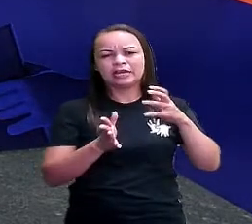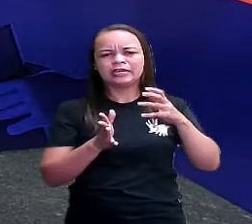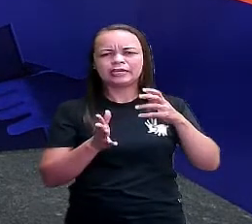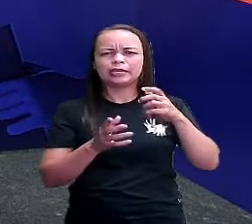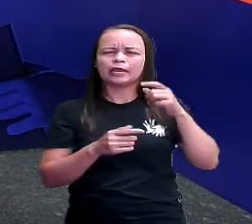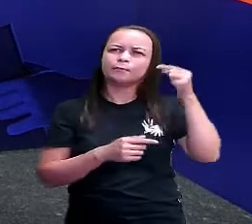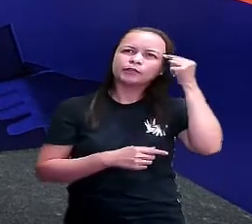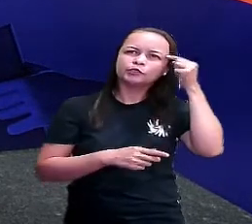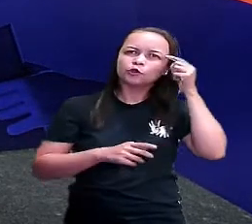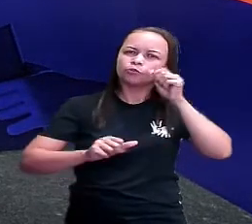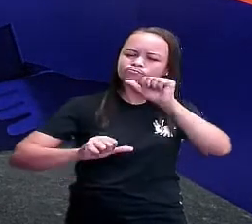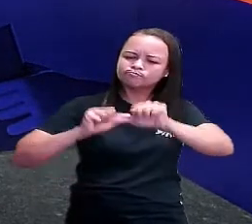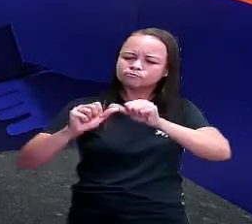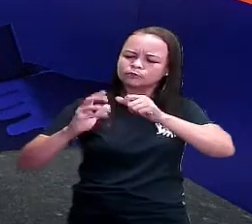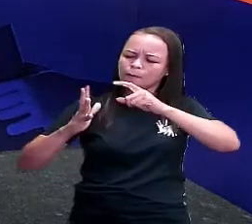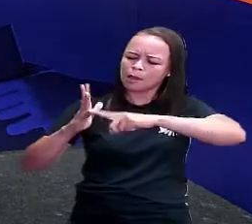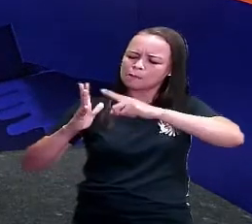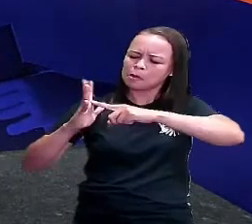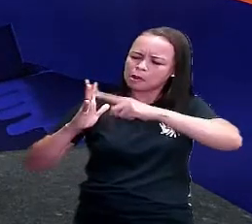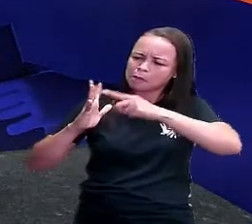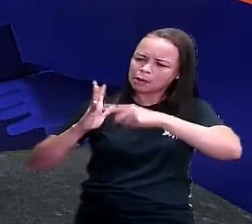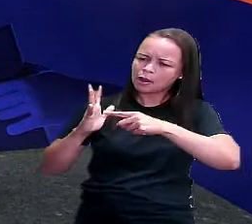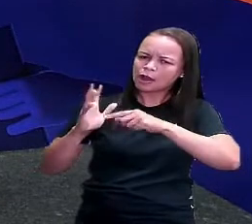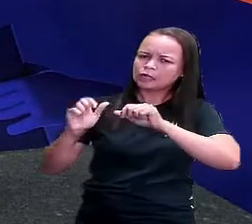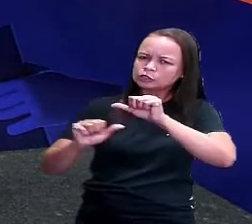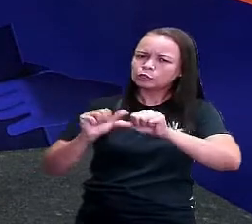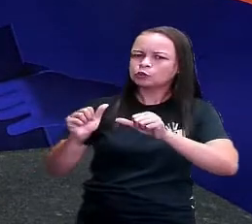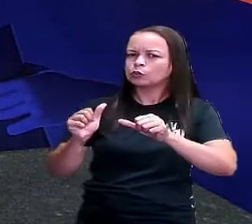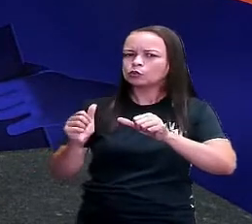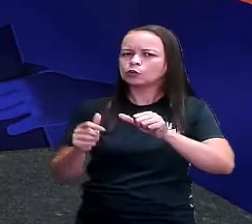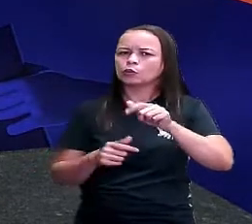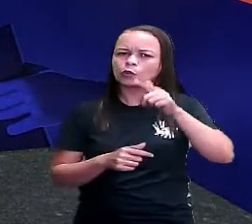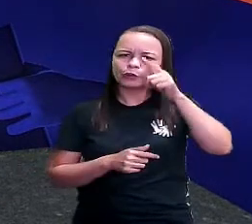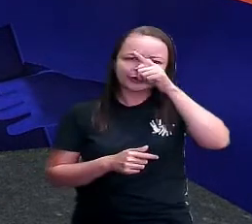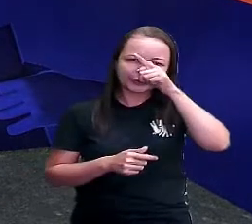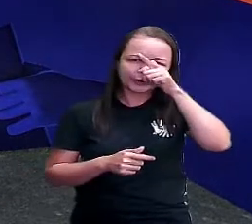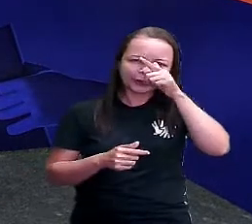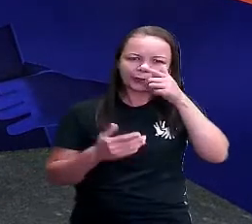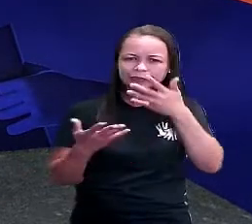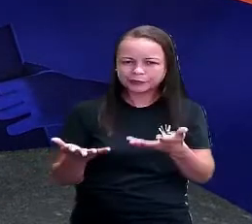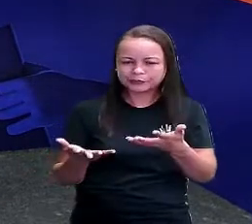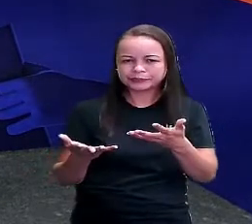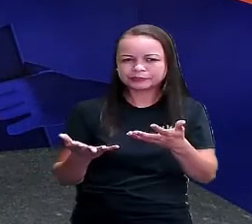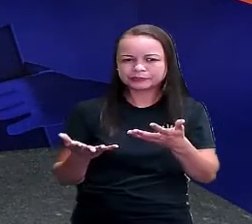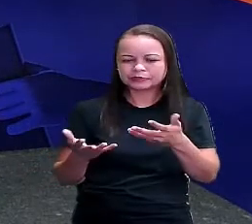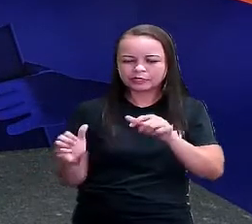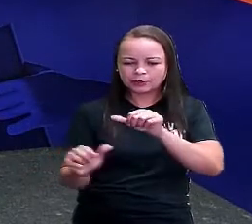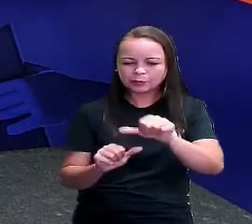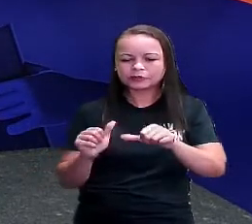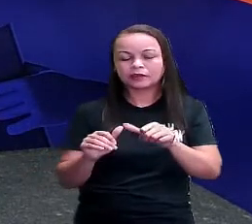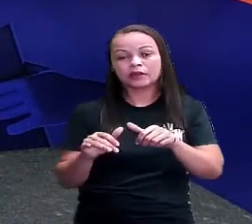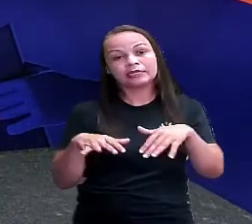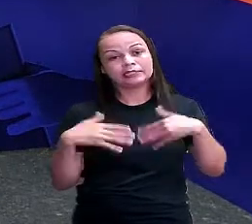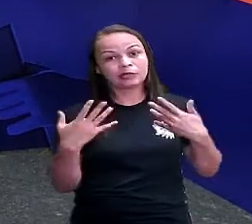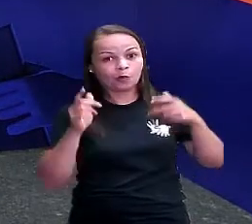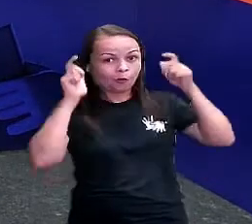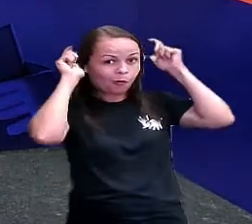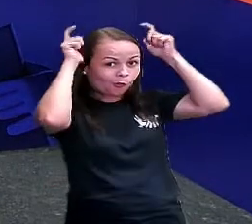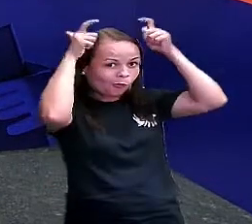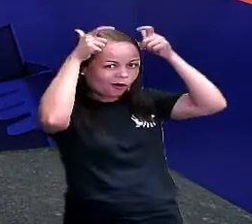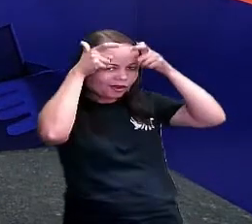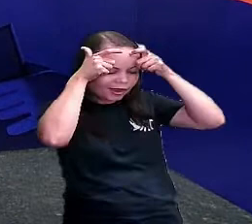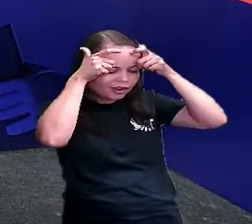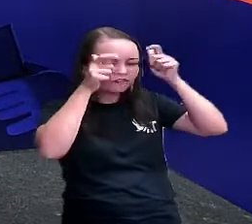calendário, que ia ser um calendário chamado calendário gregoriano. Então, o rei fez com que